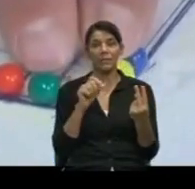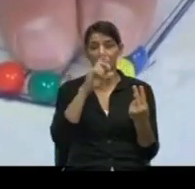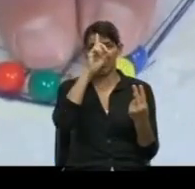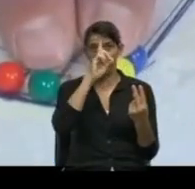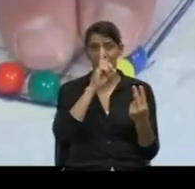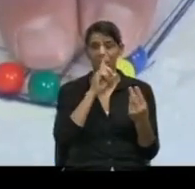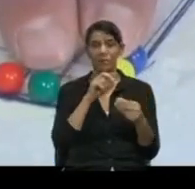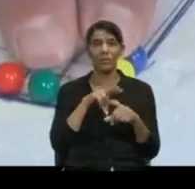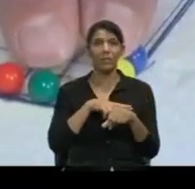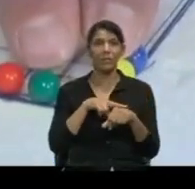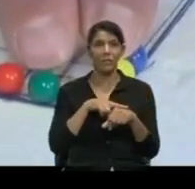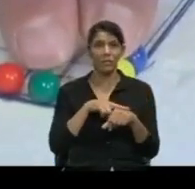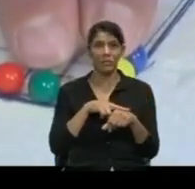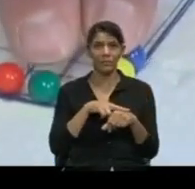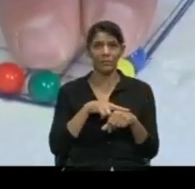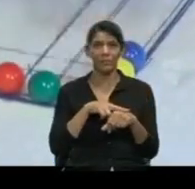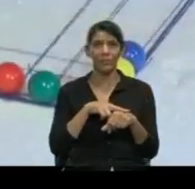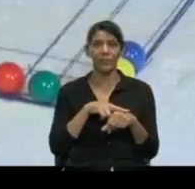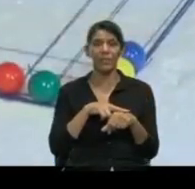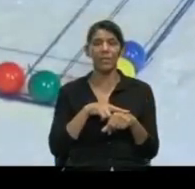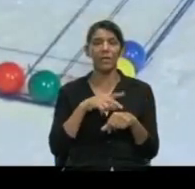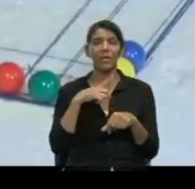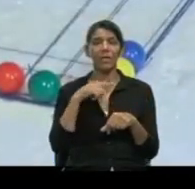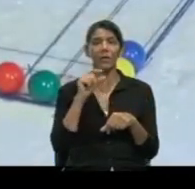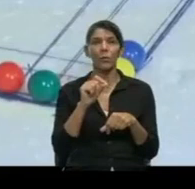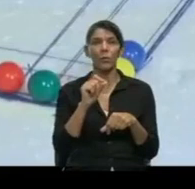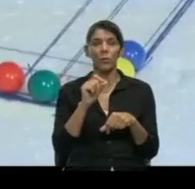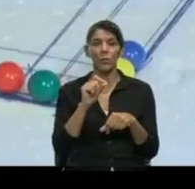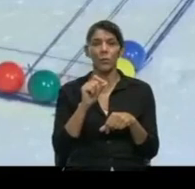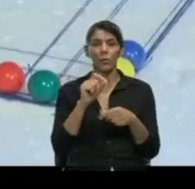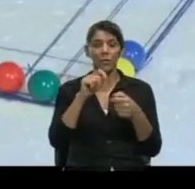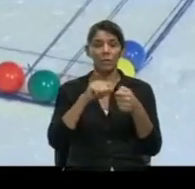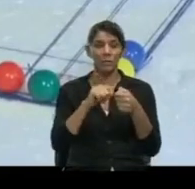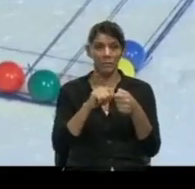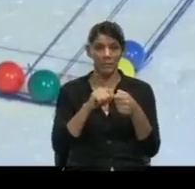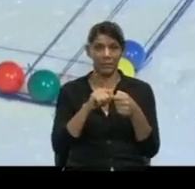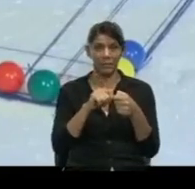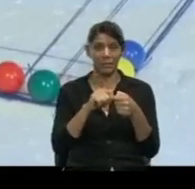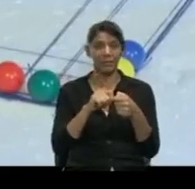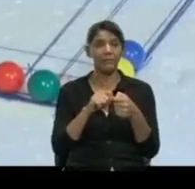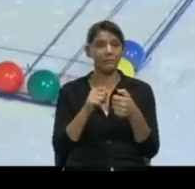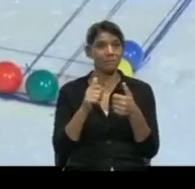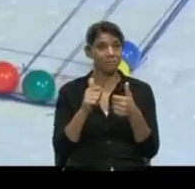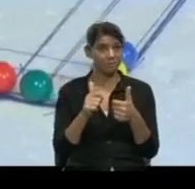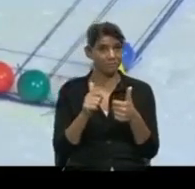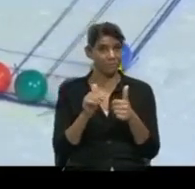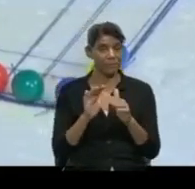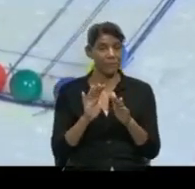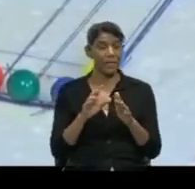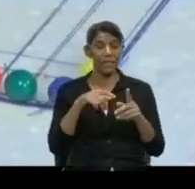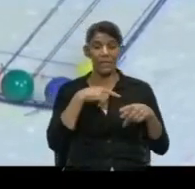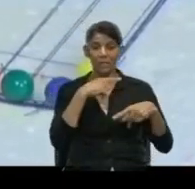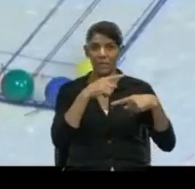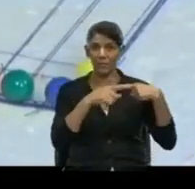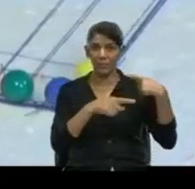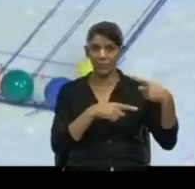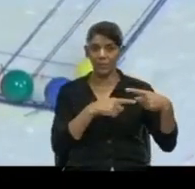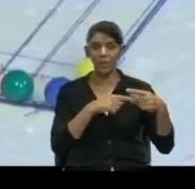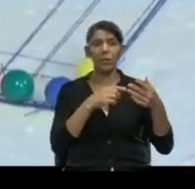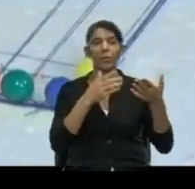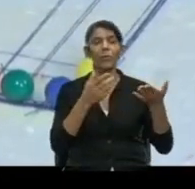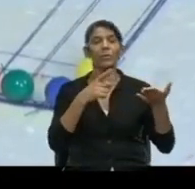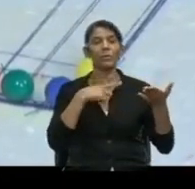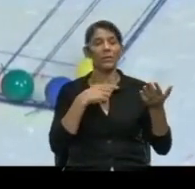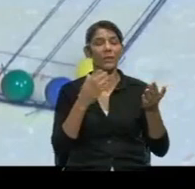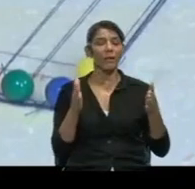amarelo e o verdinho, porque acabou o meu amarelo, a gente, né, face externa. Tudo bem? Depois da face externa, quanto que